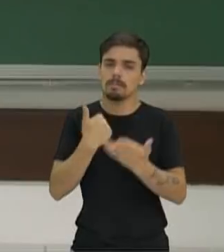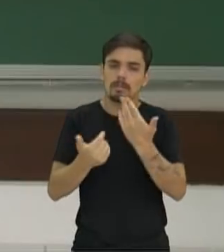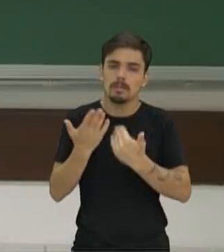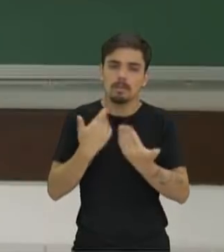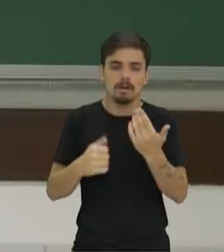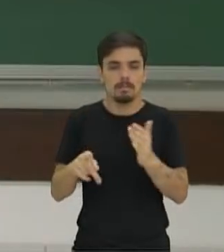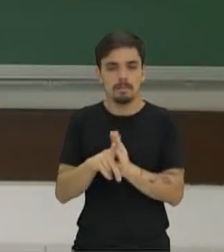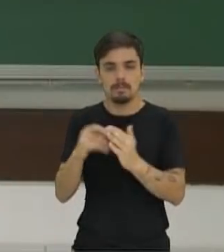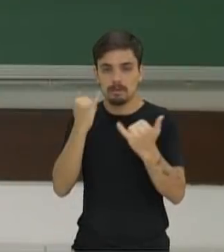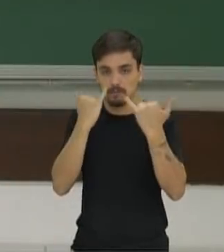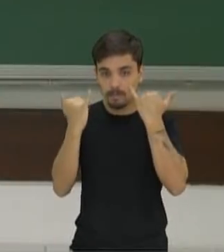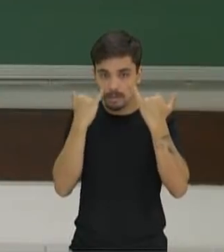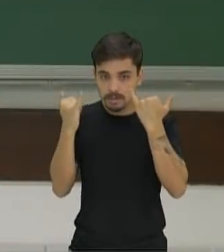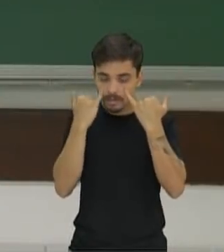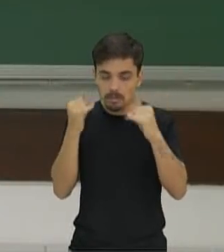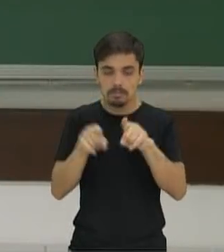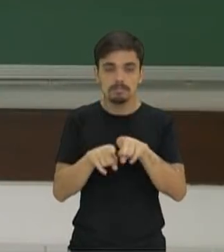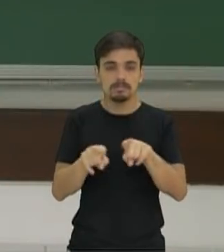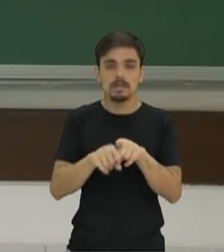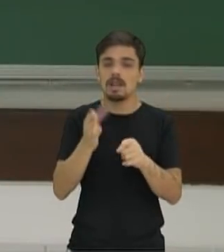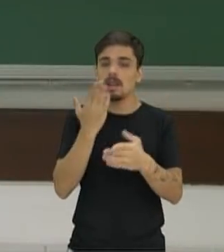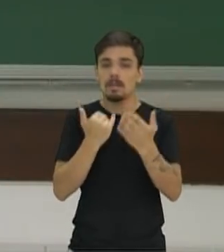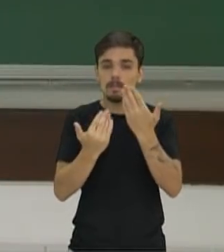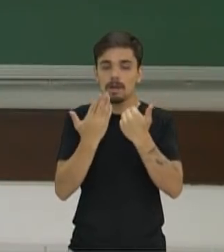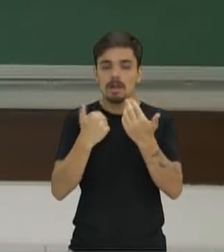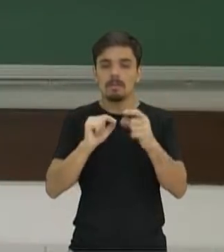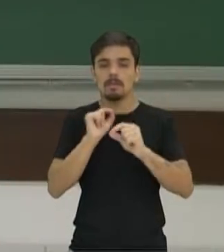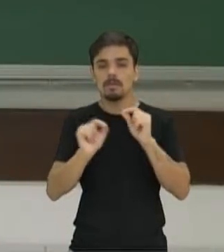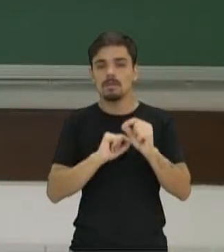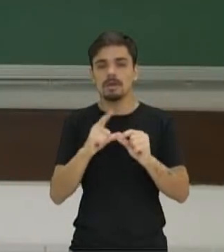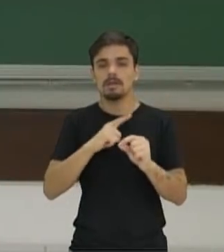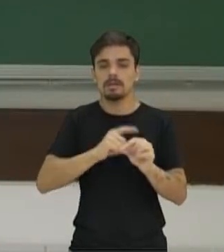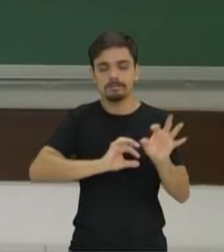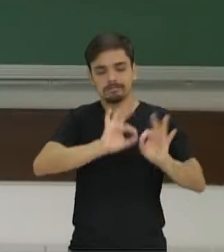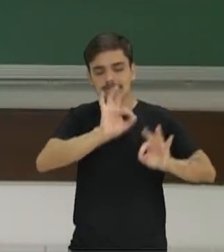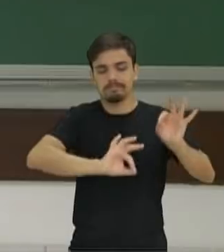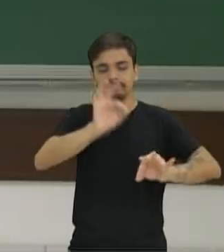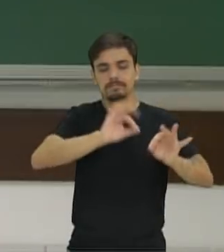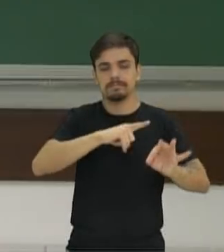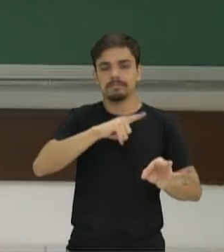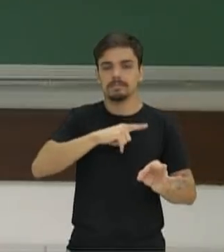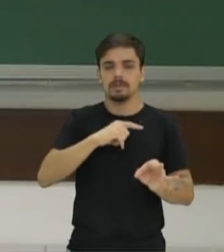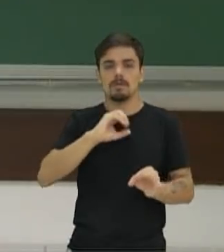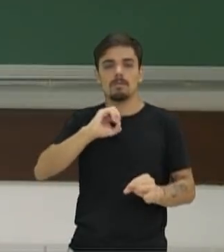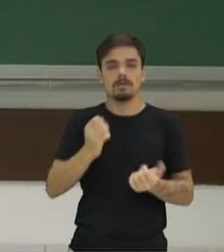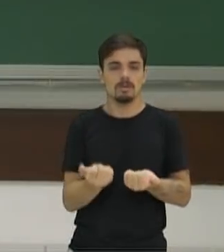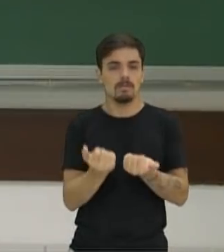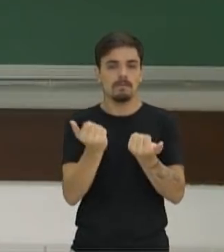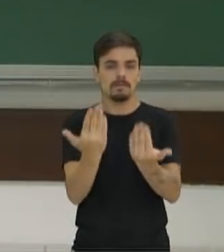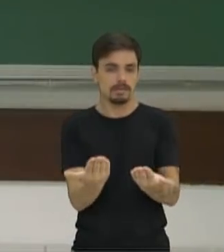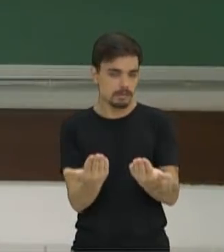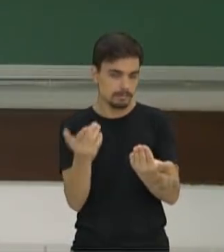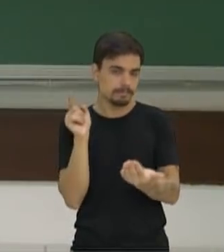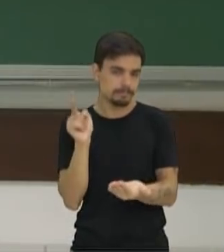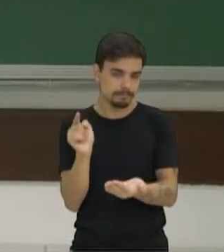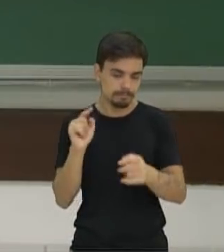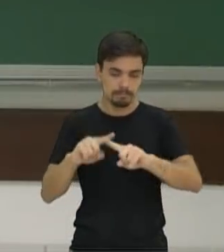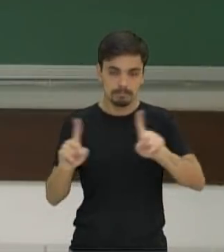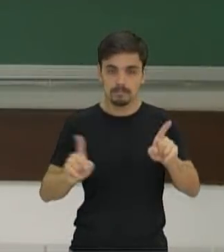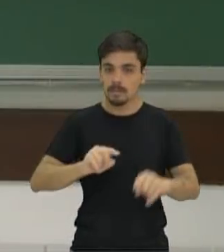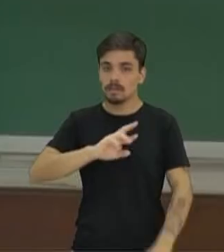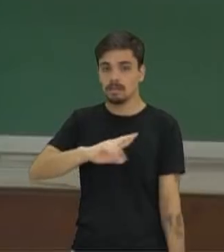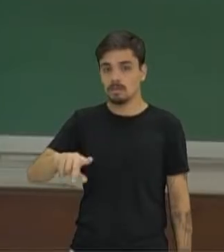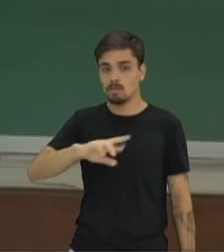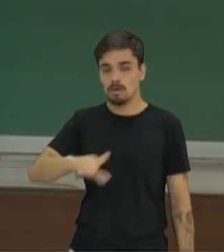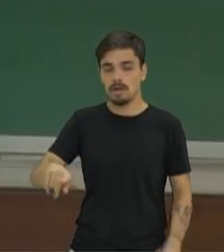algumas informações. Ele se alimenta do que um programador pode oferecer. Então, não se